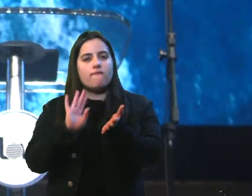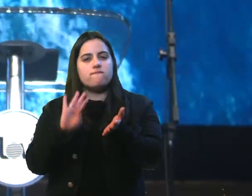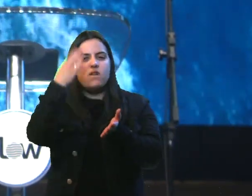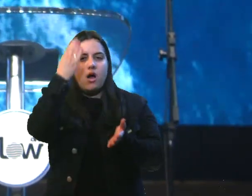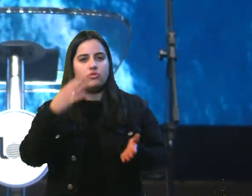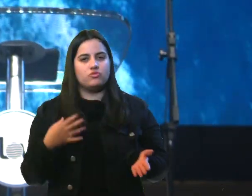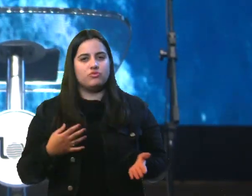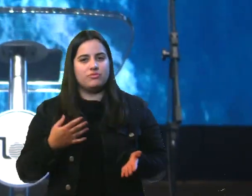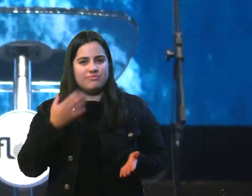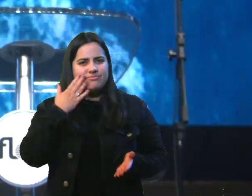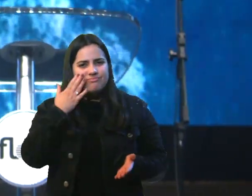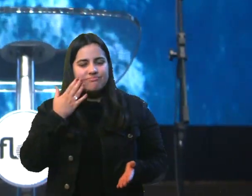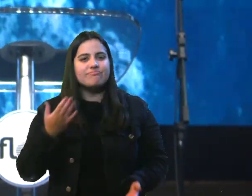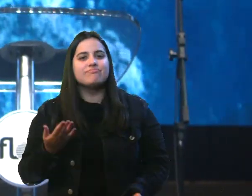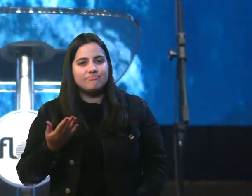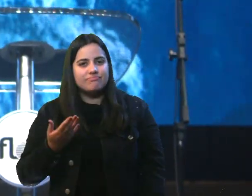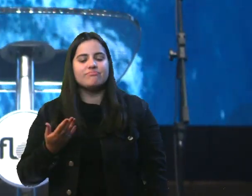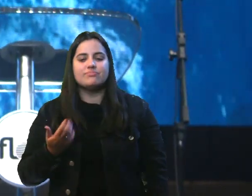Maquiar.